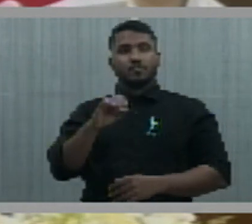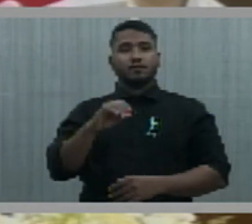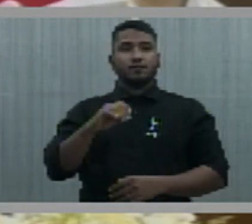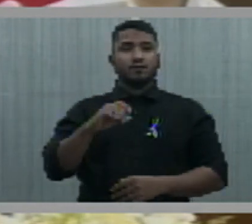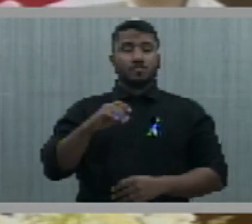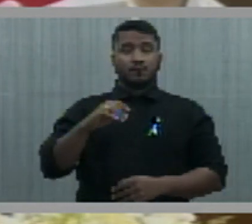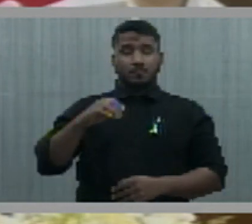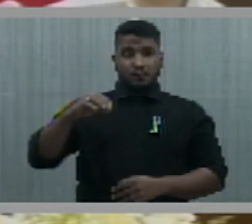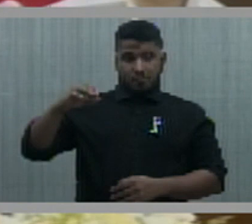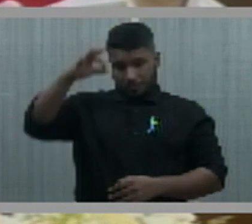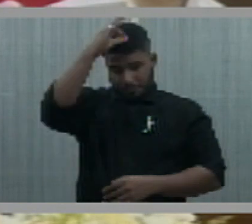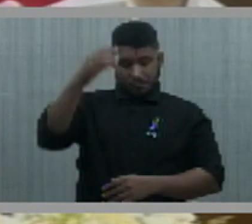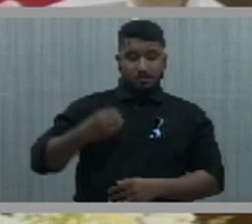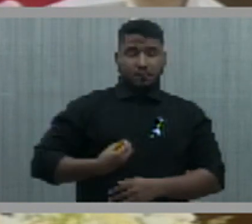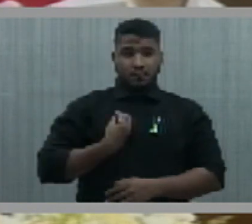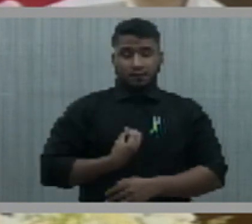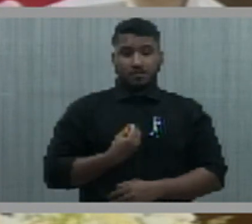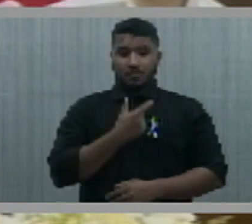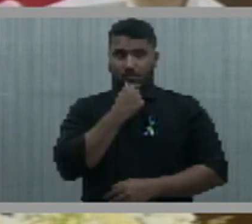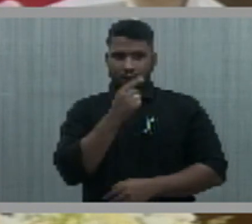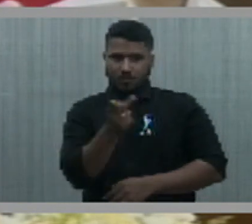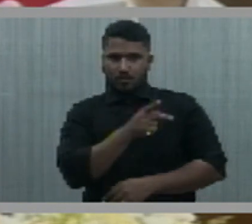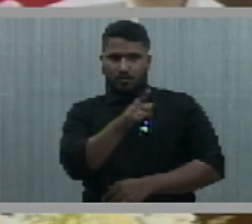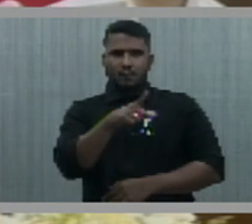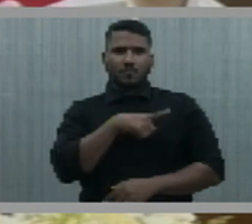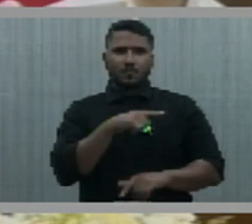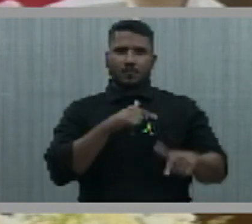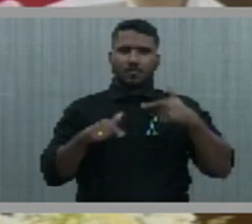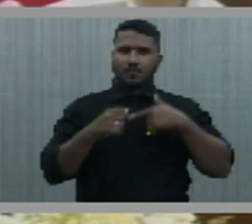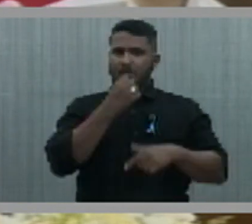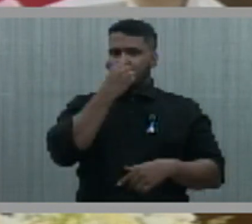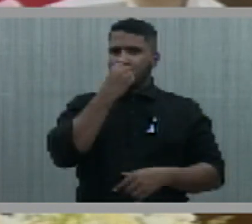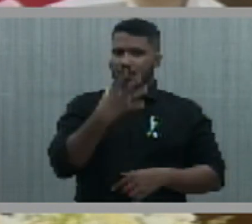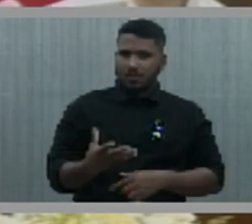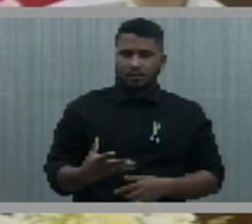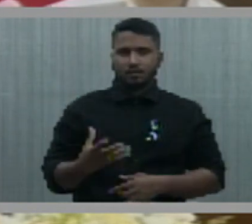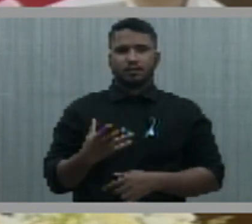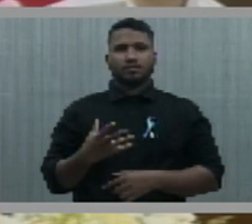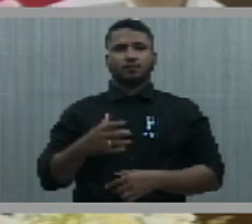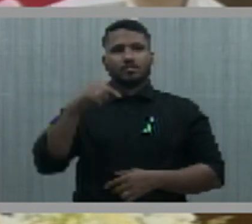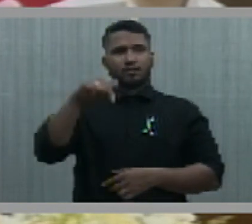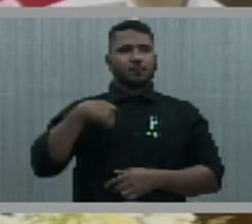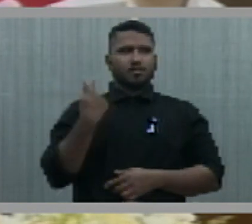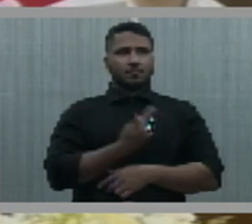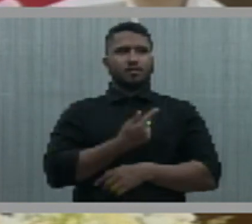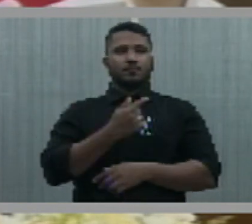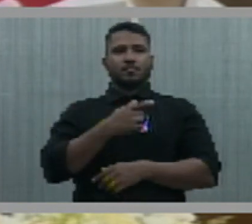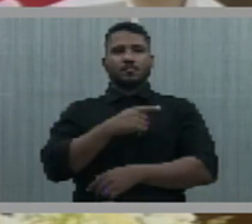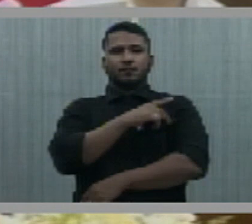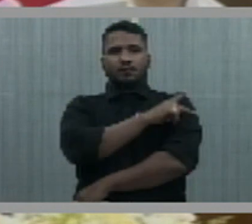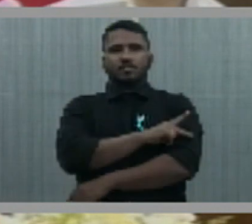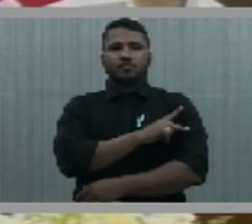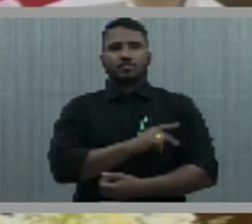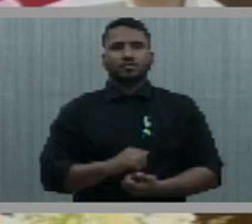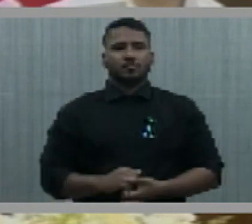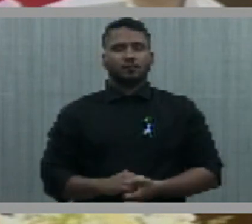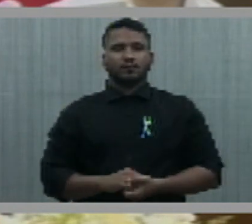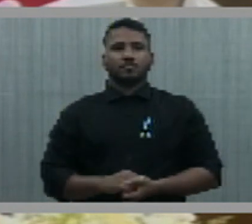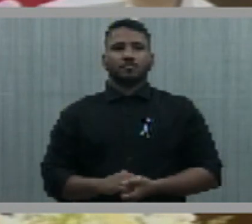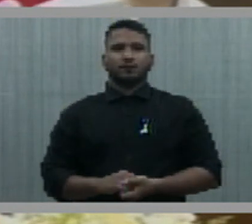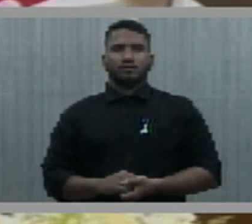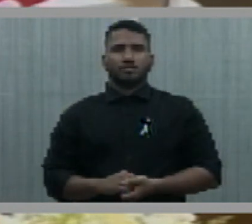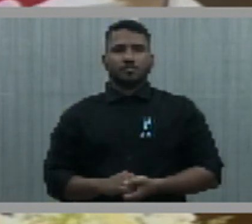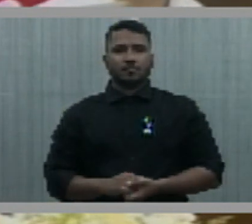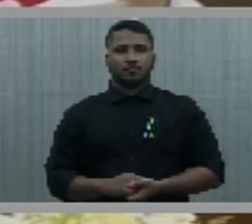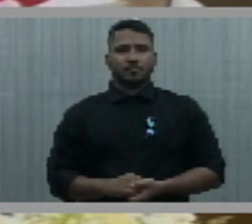vida. Esses dois homens têm feito um papel aqui na nossa terra, digno de